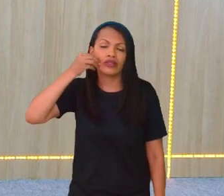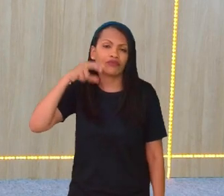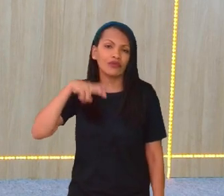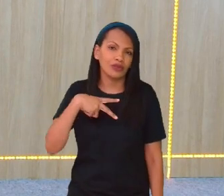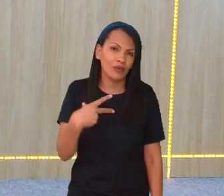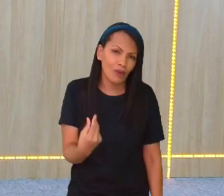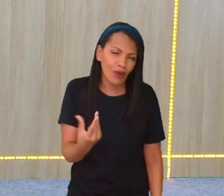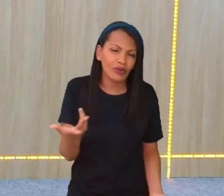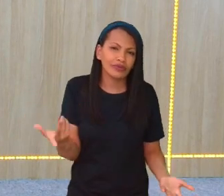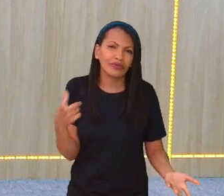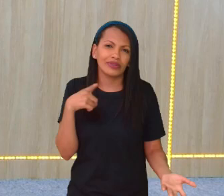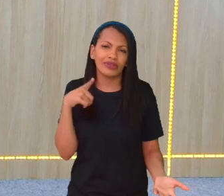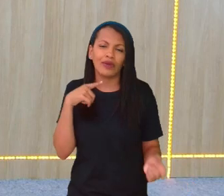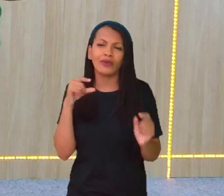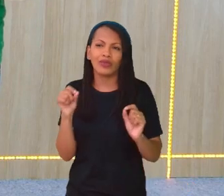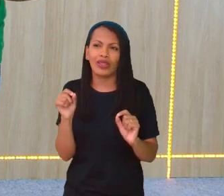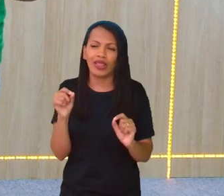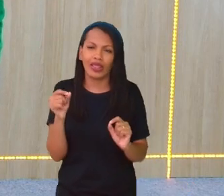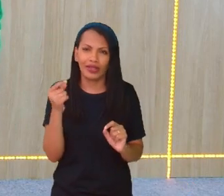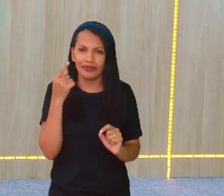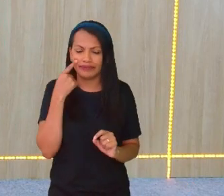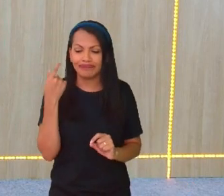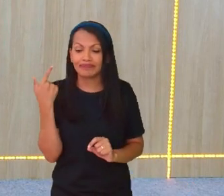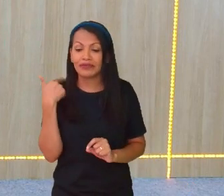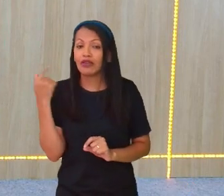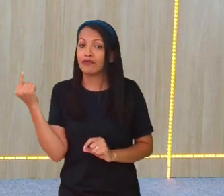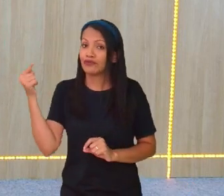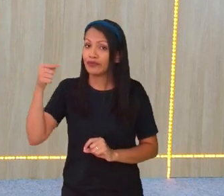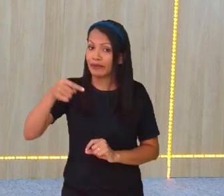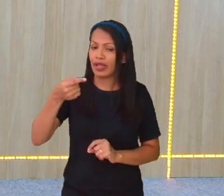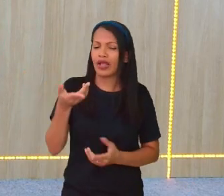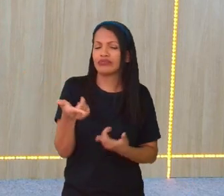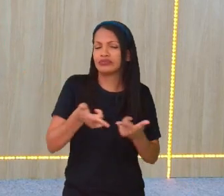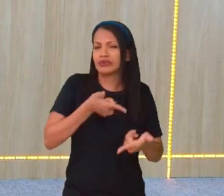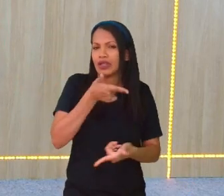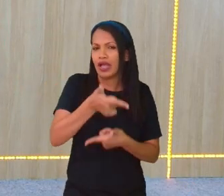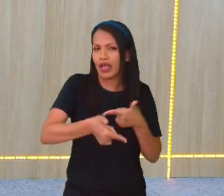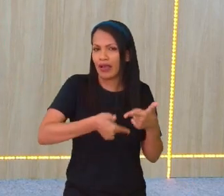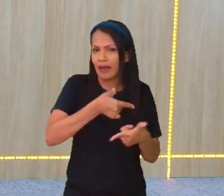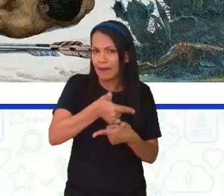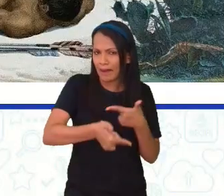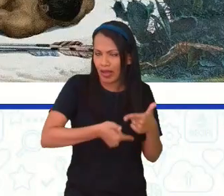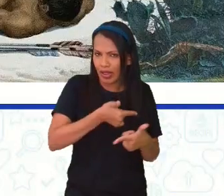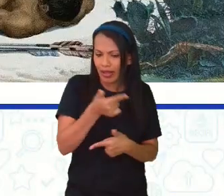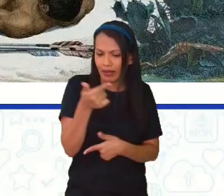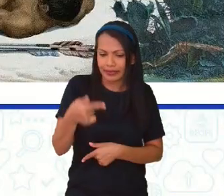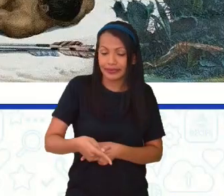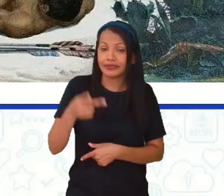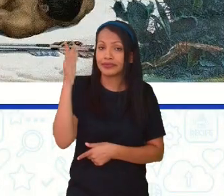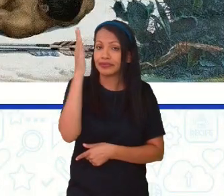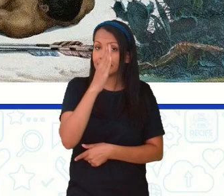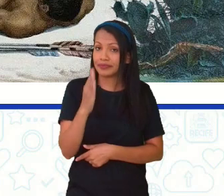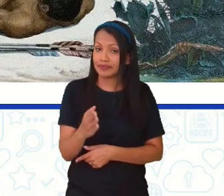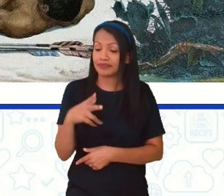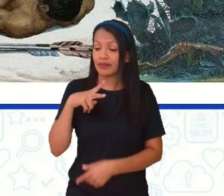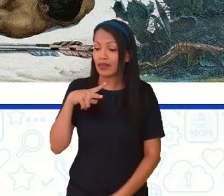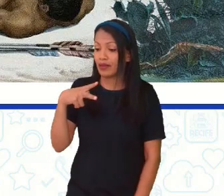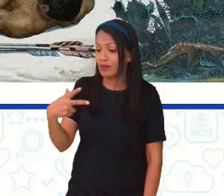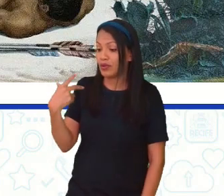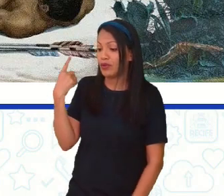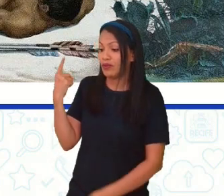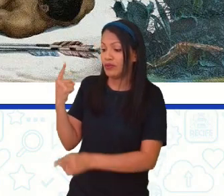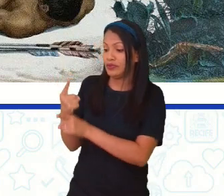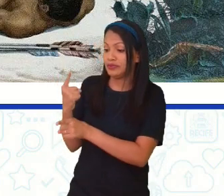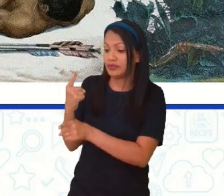né, de ter mão de obra aqui. Então, ó, a coroa portuguesa explorar a mão de obra no Brasil. Então os portugueses